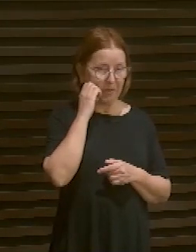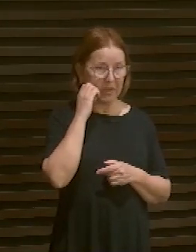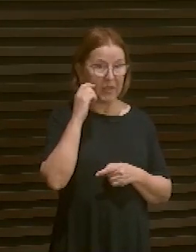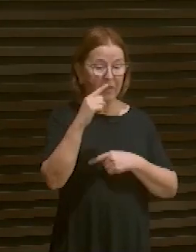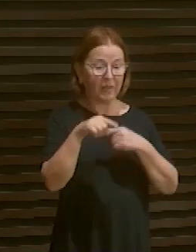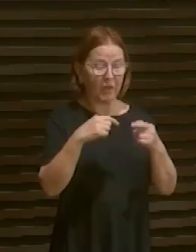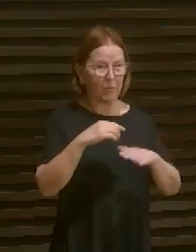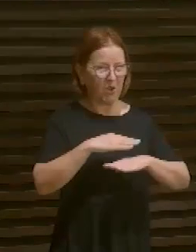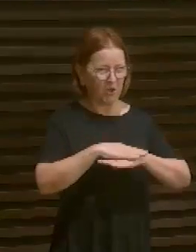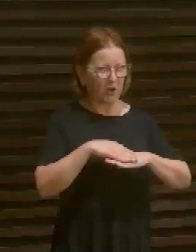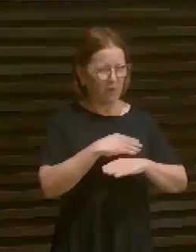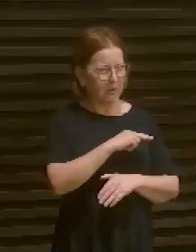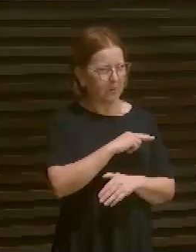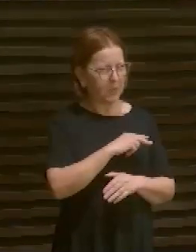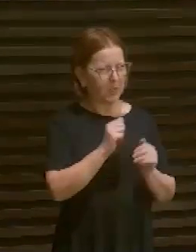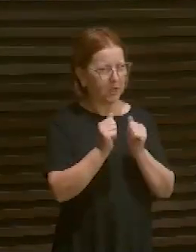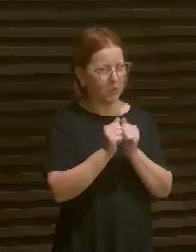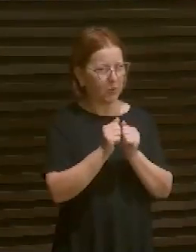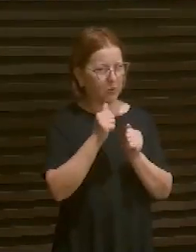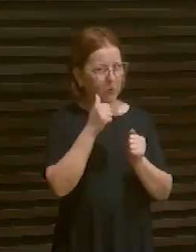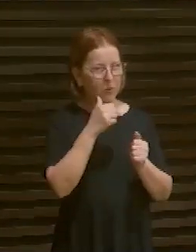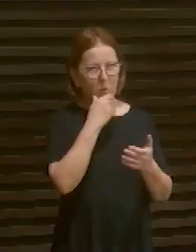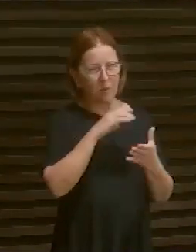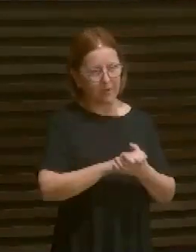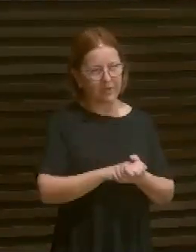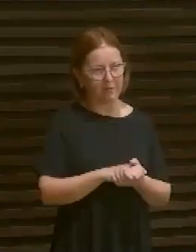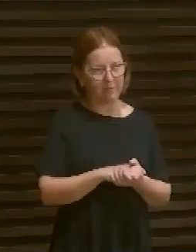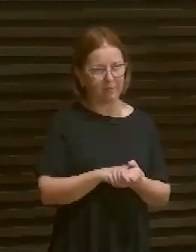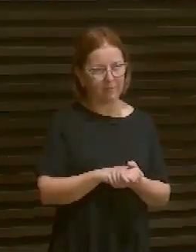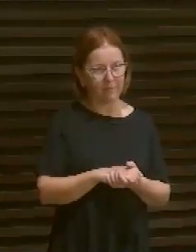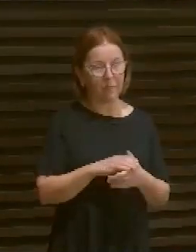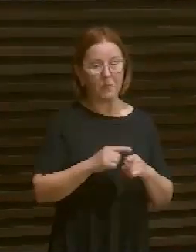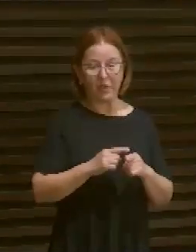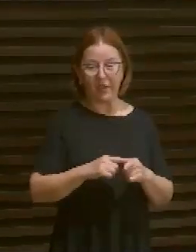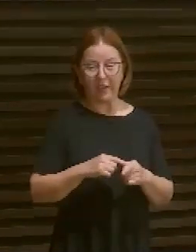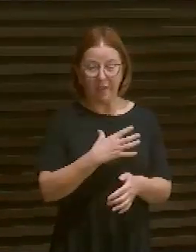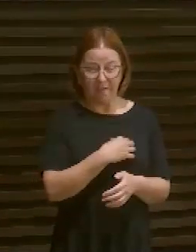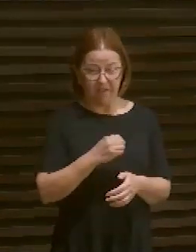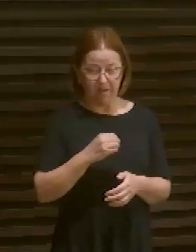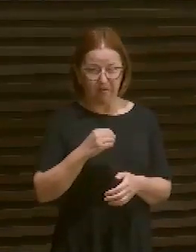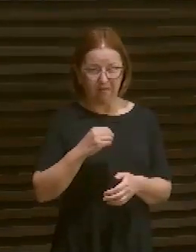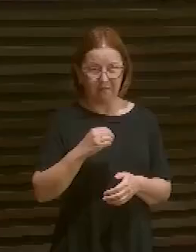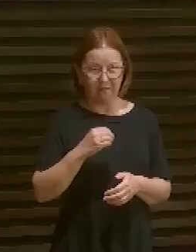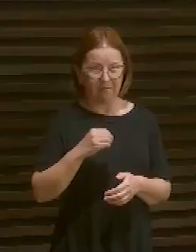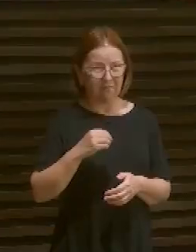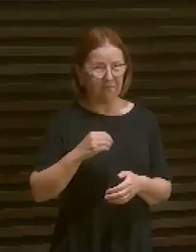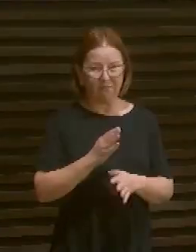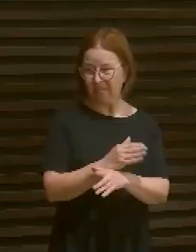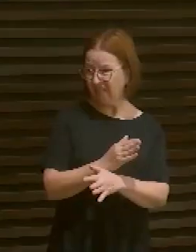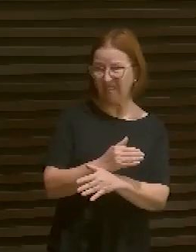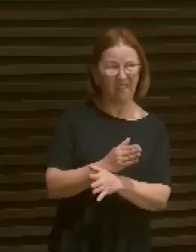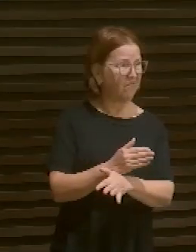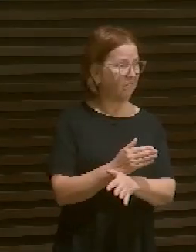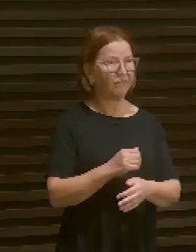dos pais. Senão ela não sabe para onde vai. Fica uma biruta tonta. E eu fui embora.